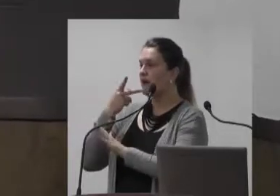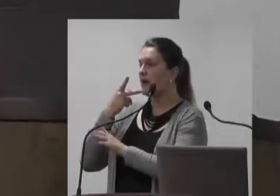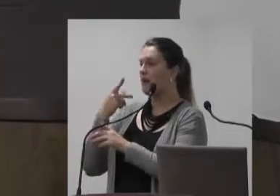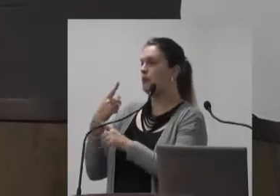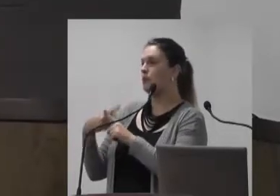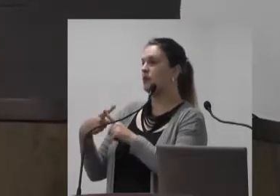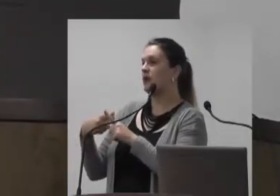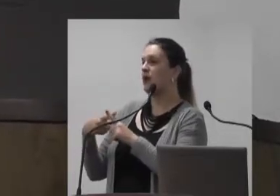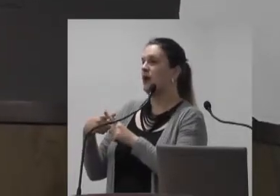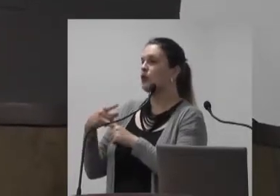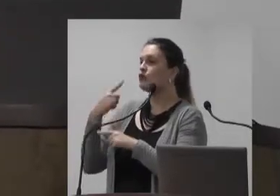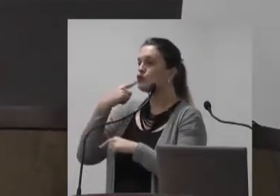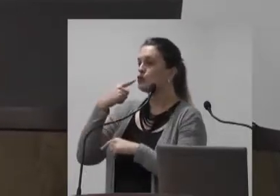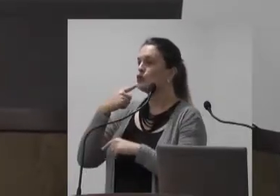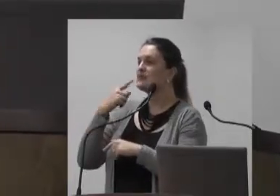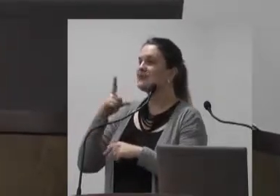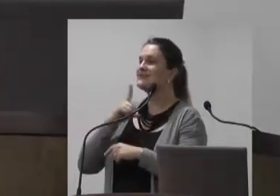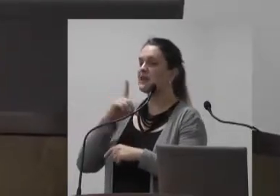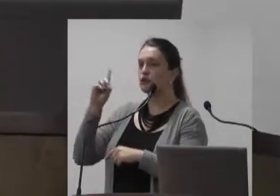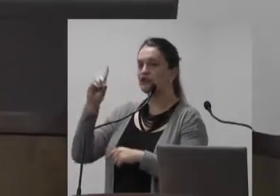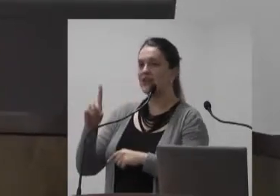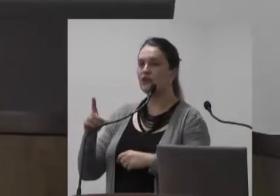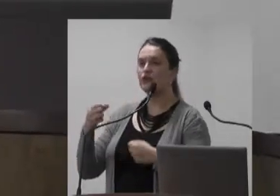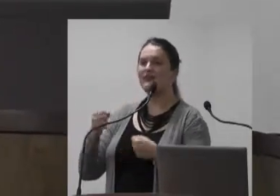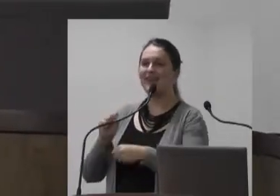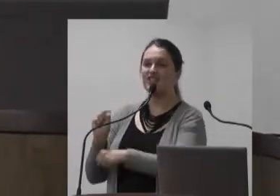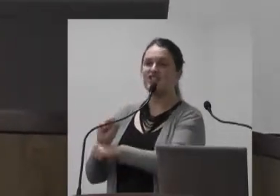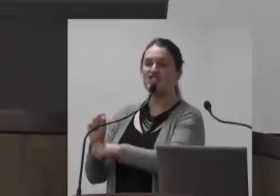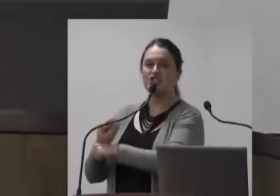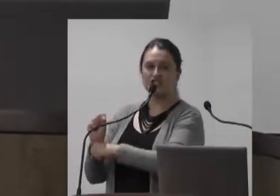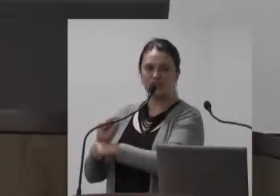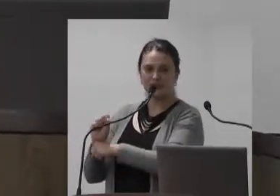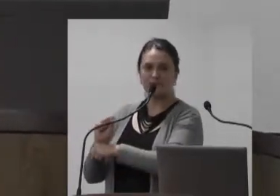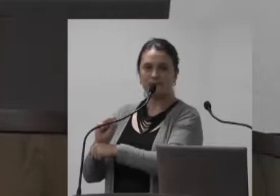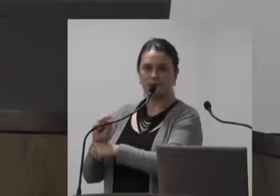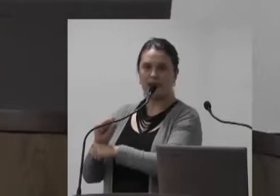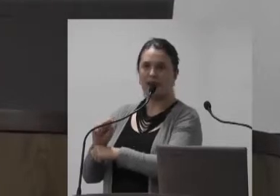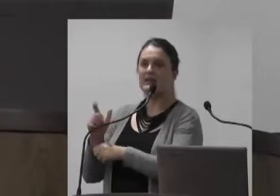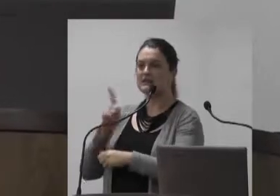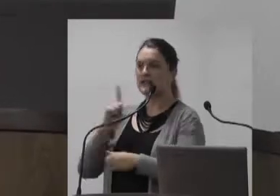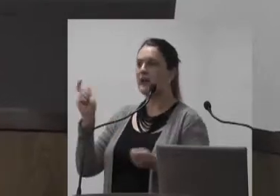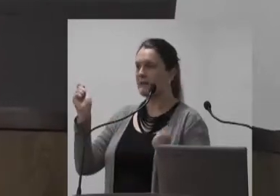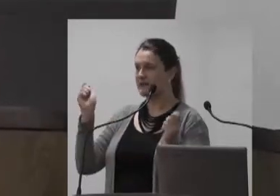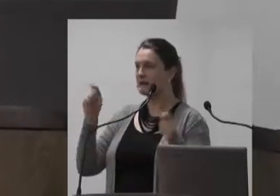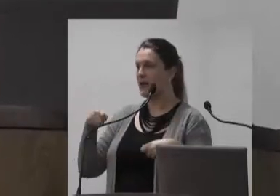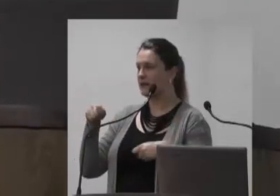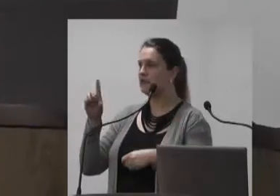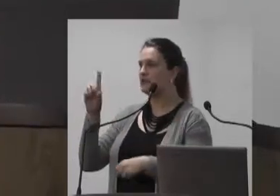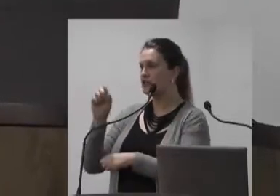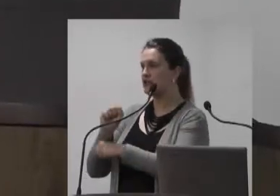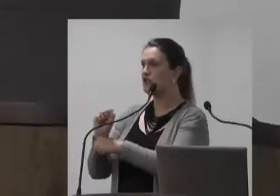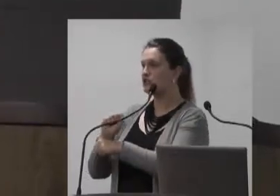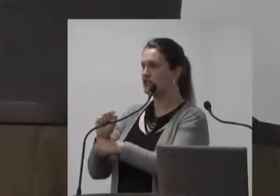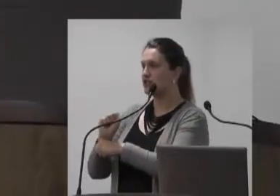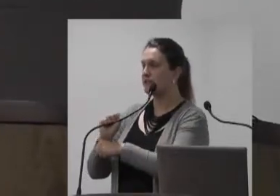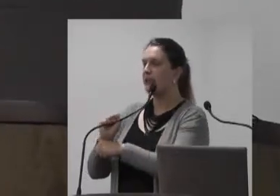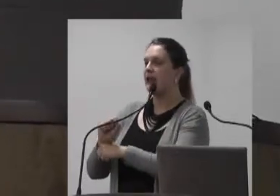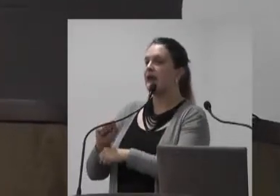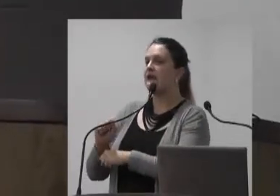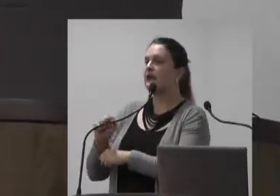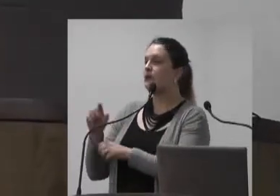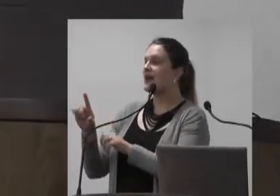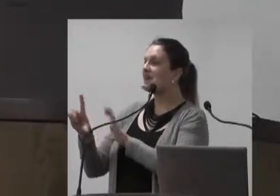que fala, porque os surdos eles têm o direito de dirigir, tá? Eles têm capacidade de